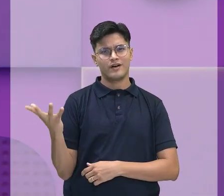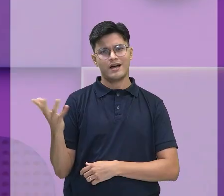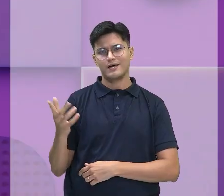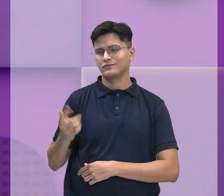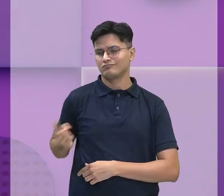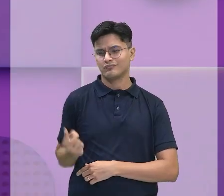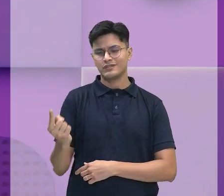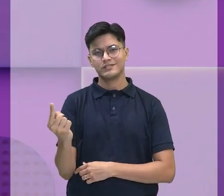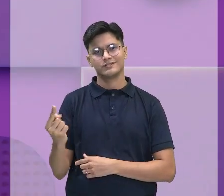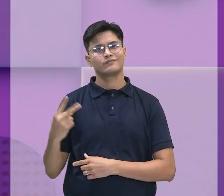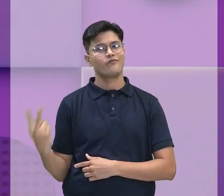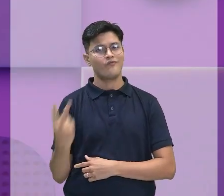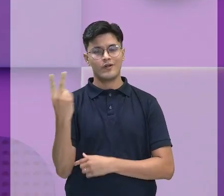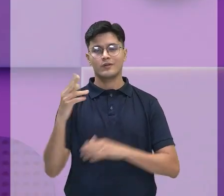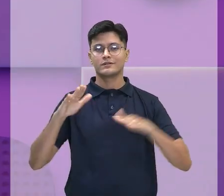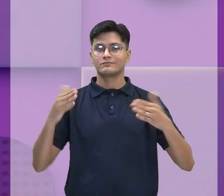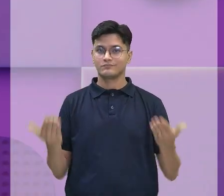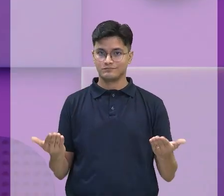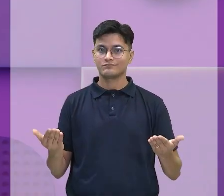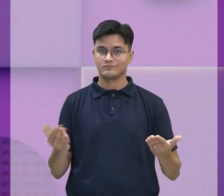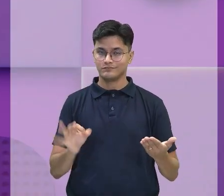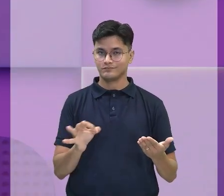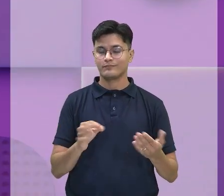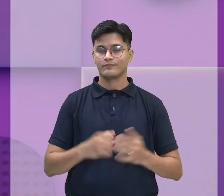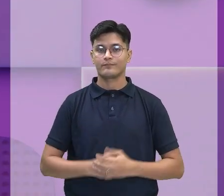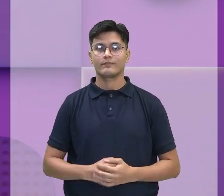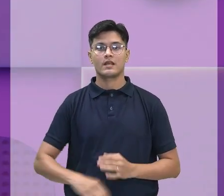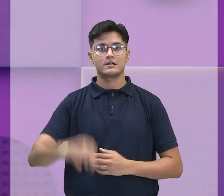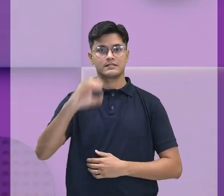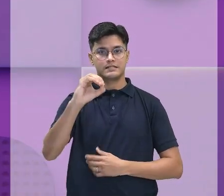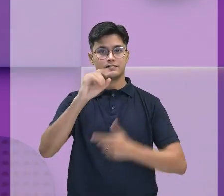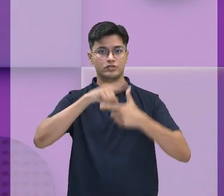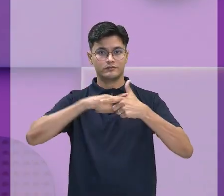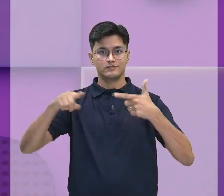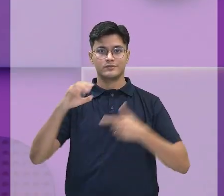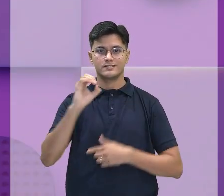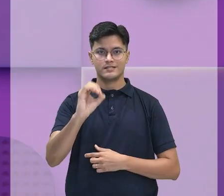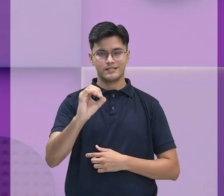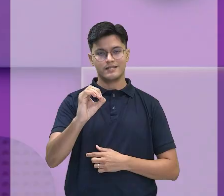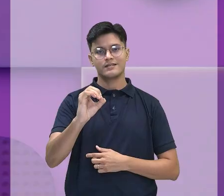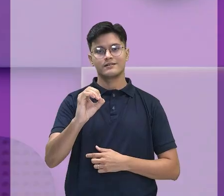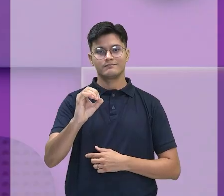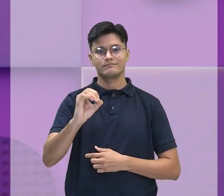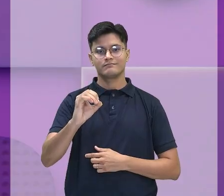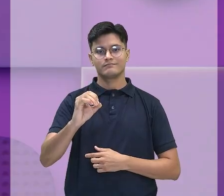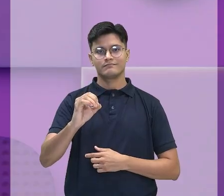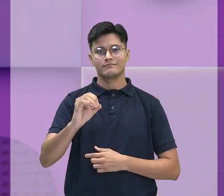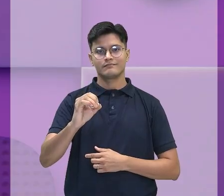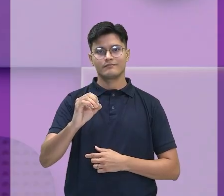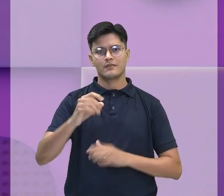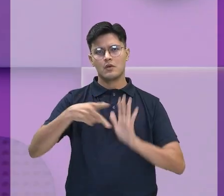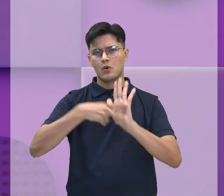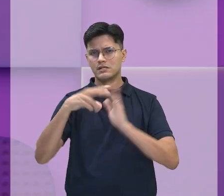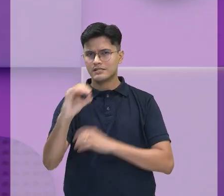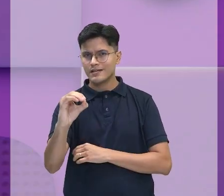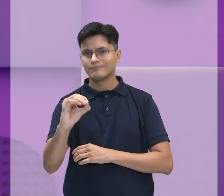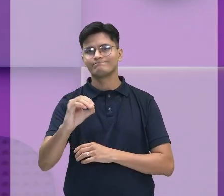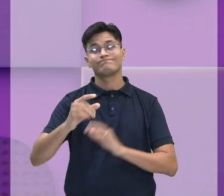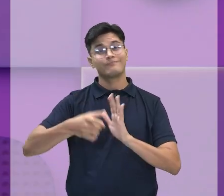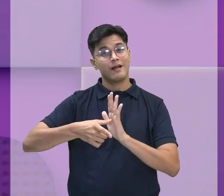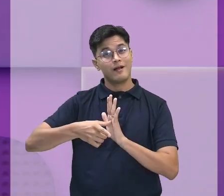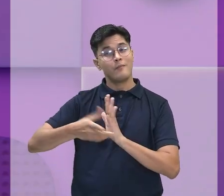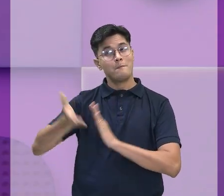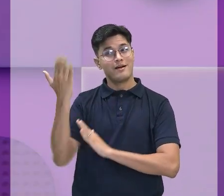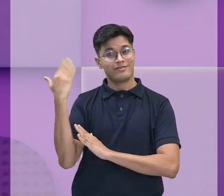poderia botar uma infinidade de valores. E 0 dividido por 0 não era o próprio 0. Só que